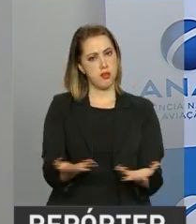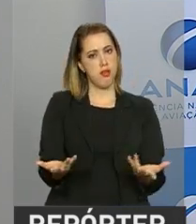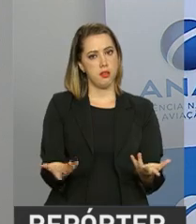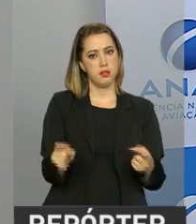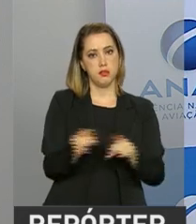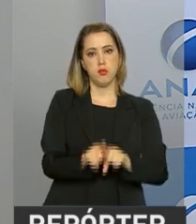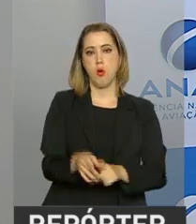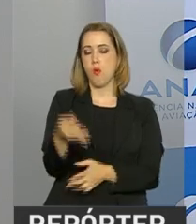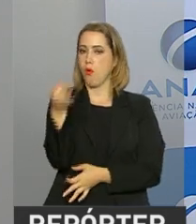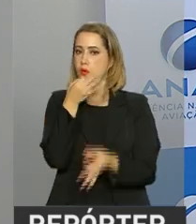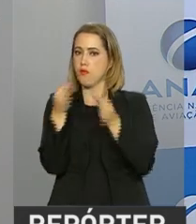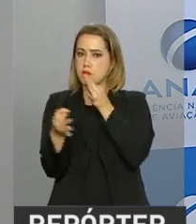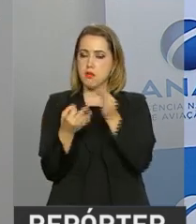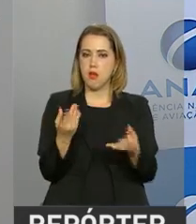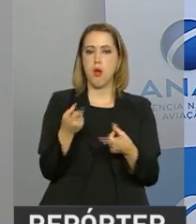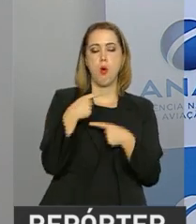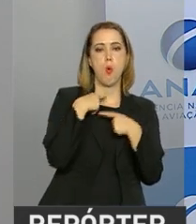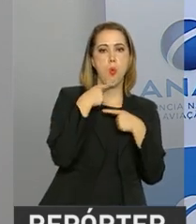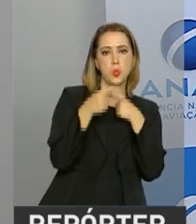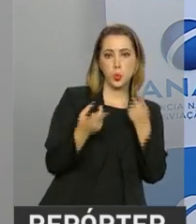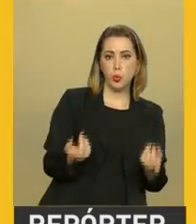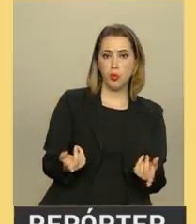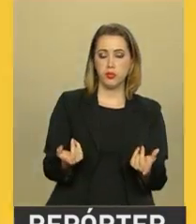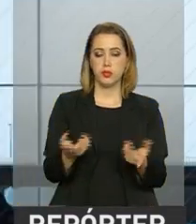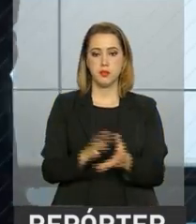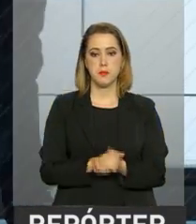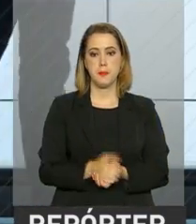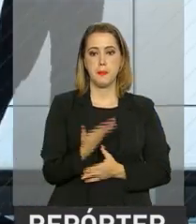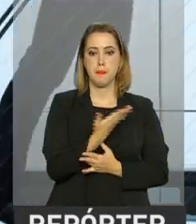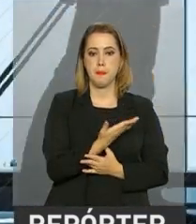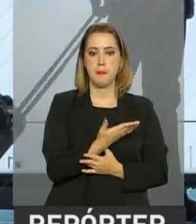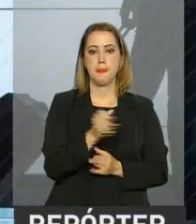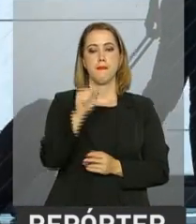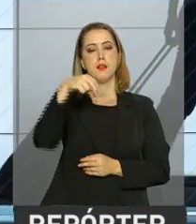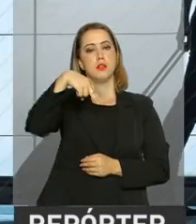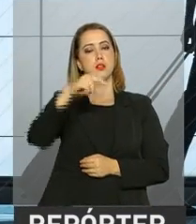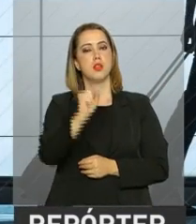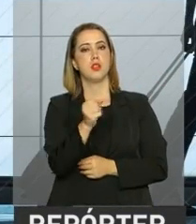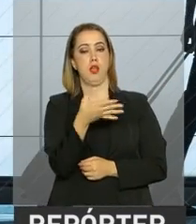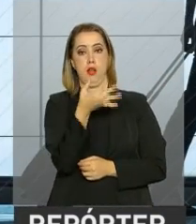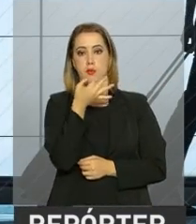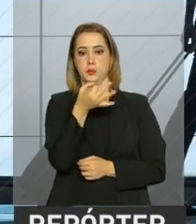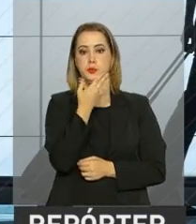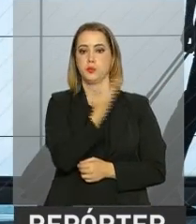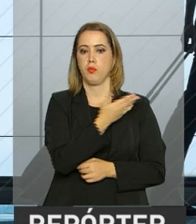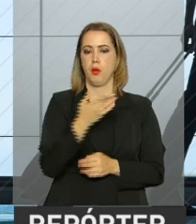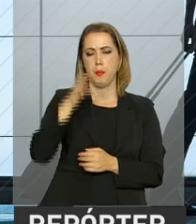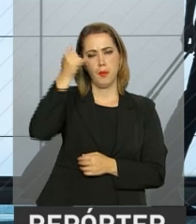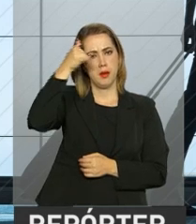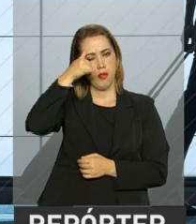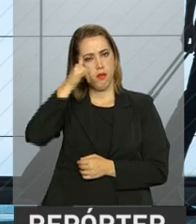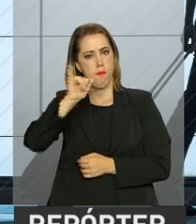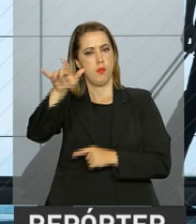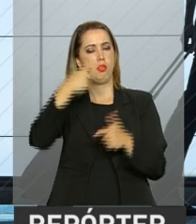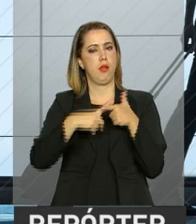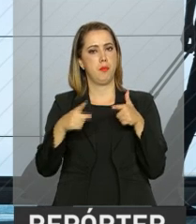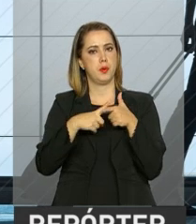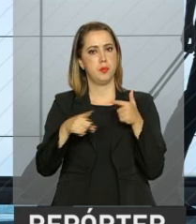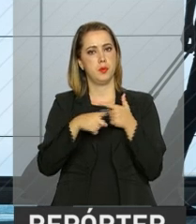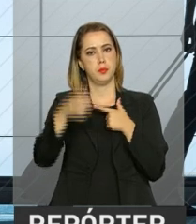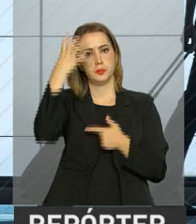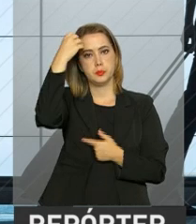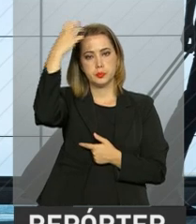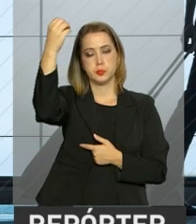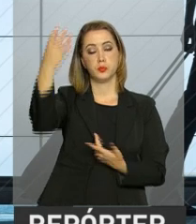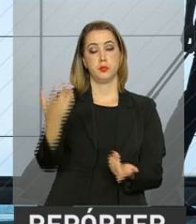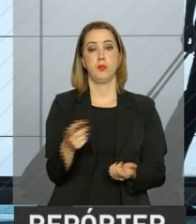caso eles tenham alguma dúvida sobre seus direitos ou deveres a anak dá algumas dicas para os passageiros evitarem transtornos na hora de viajar